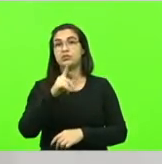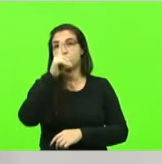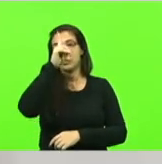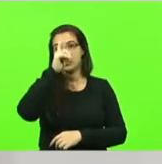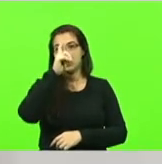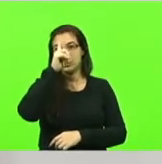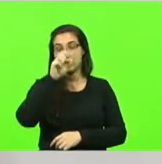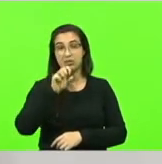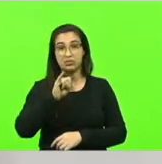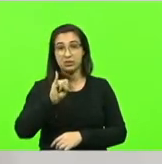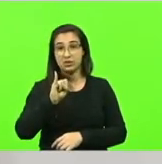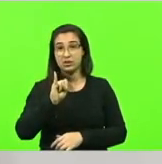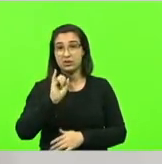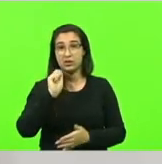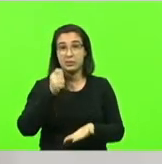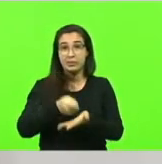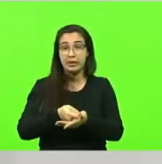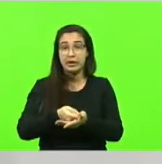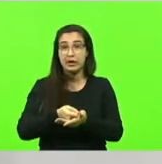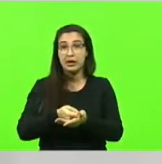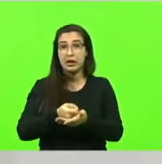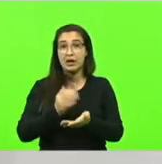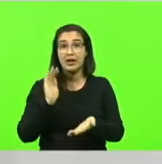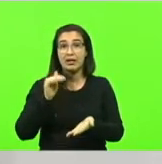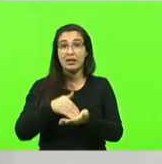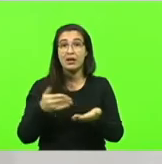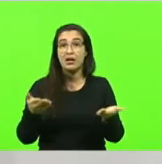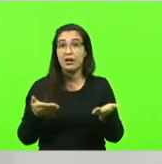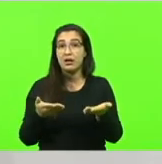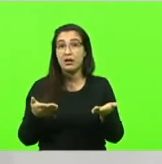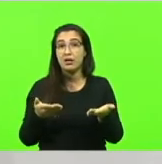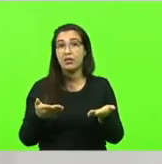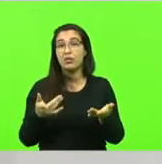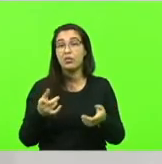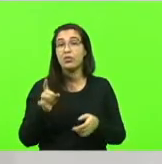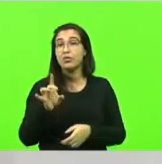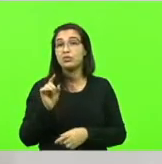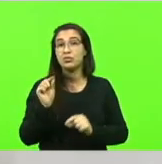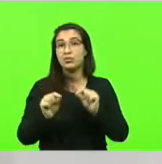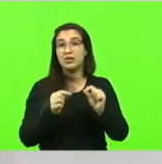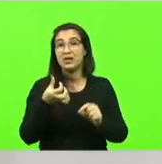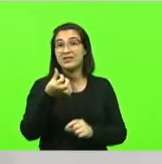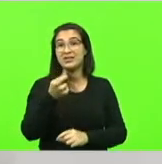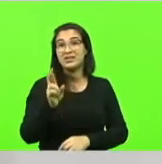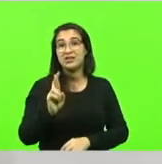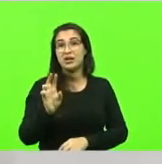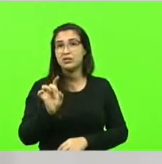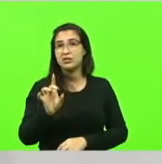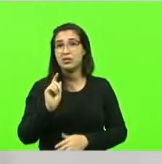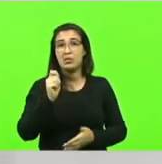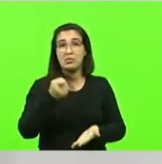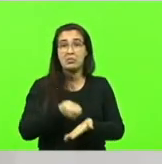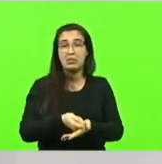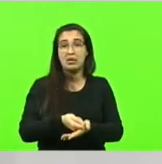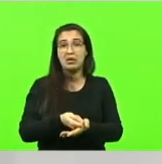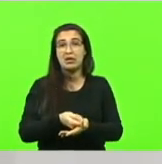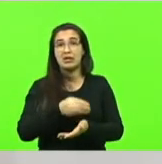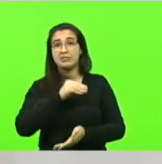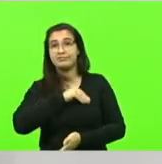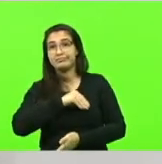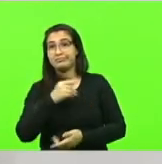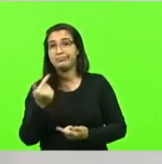até agora, eles têm R$ 6 na conta. Não vão pagar a folha, não vão pagar os insumos, não vão